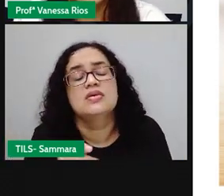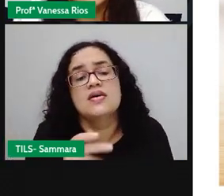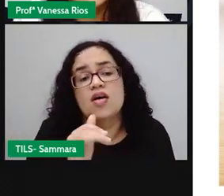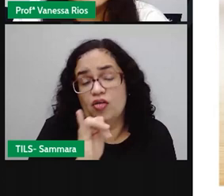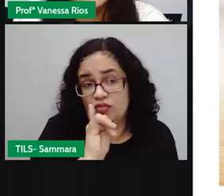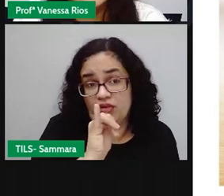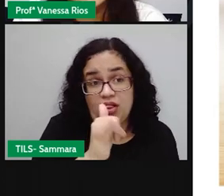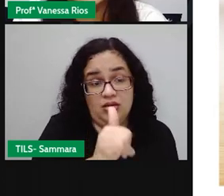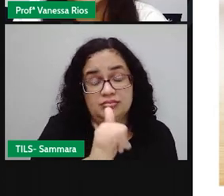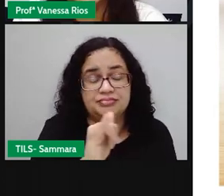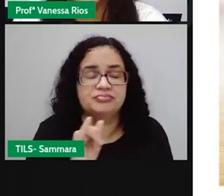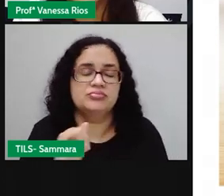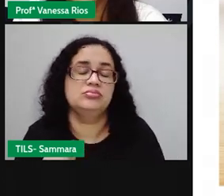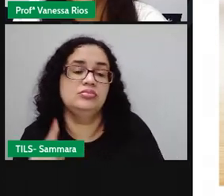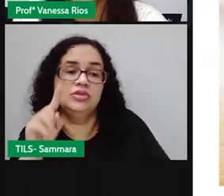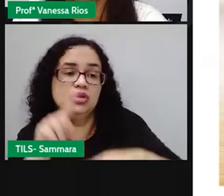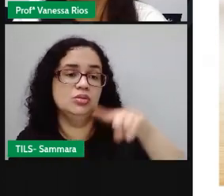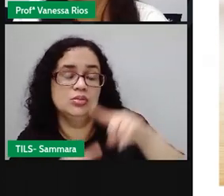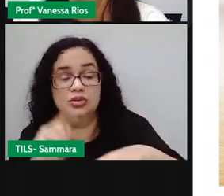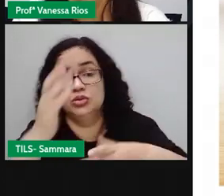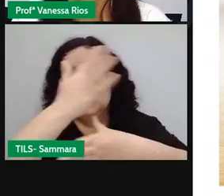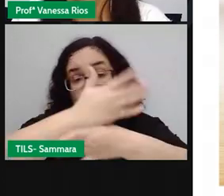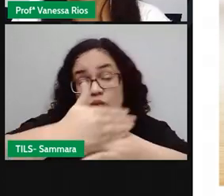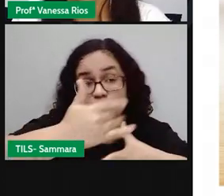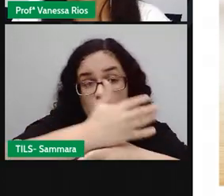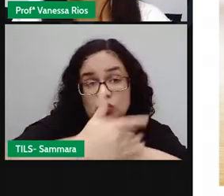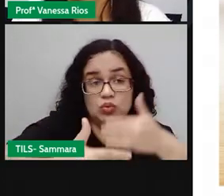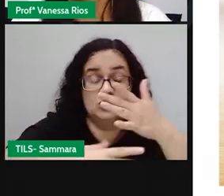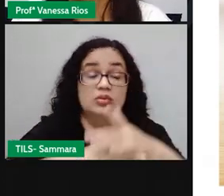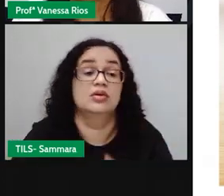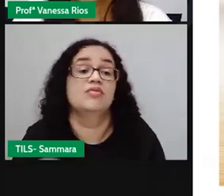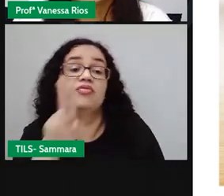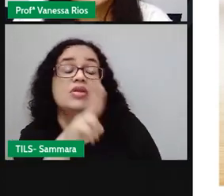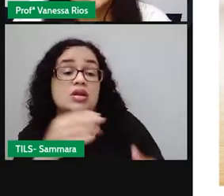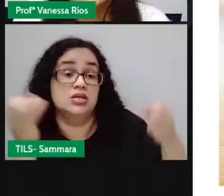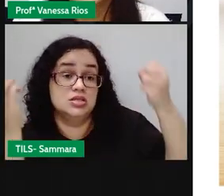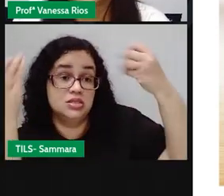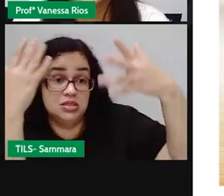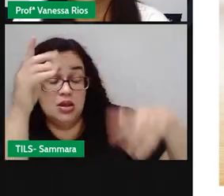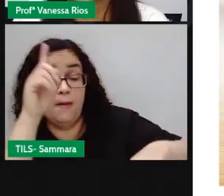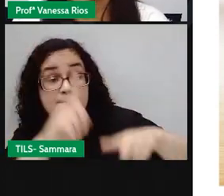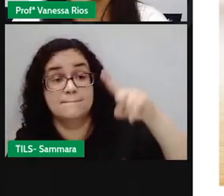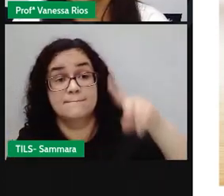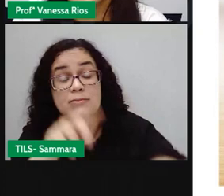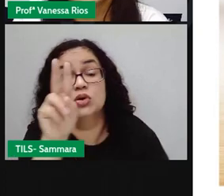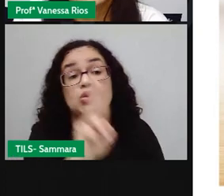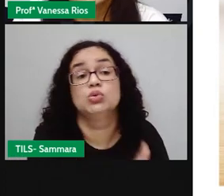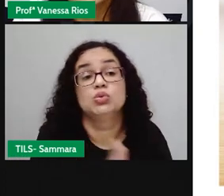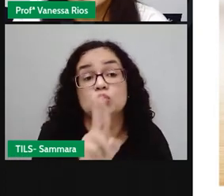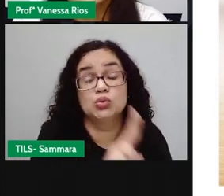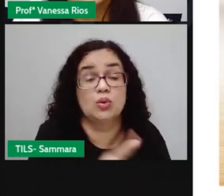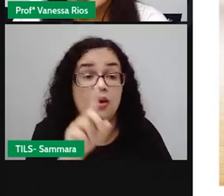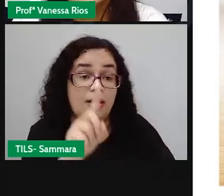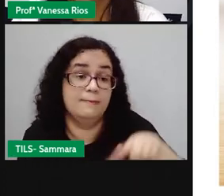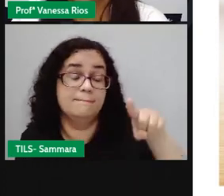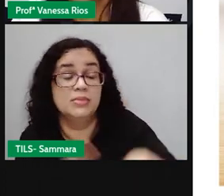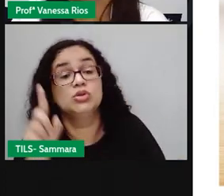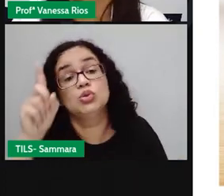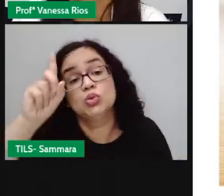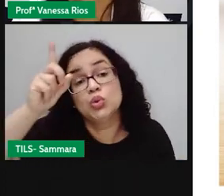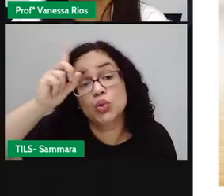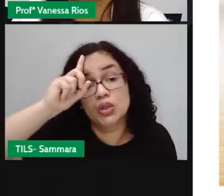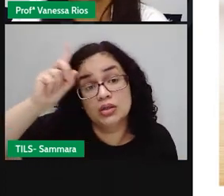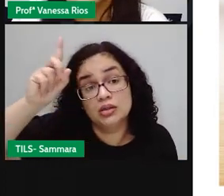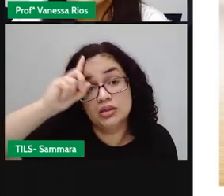dos materiais que são usados na construção. Quando a gente falou aí dos materiais utilizados nos objetos do dia a dia,